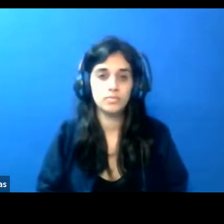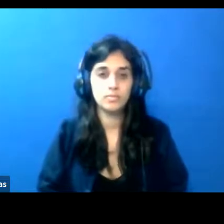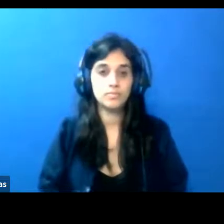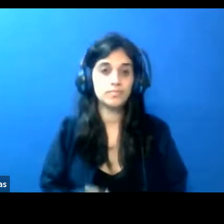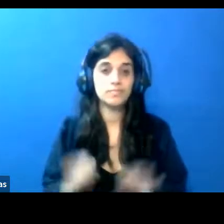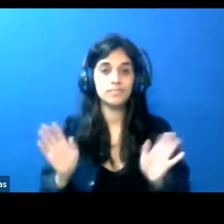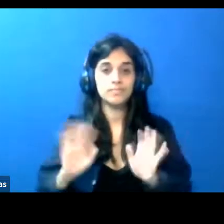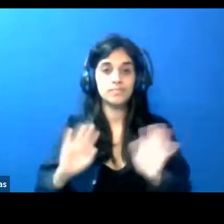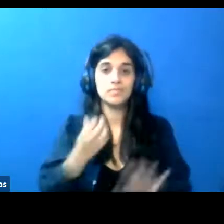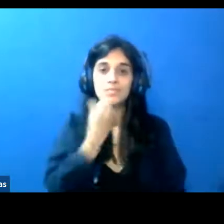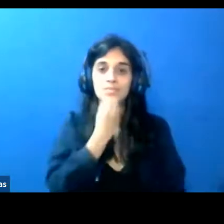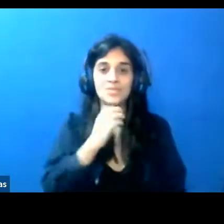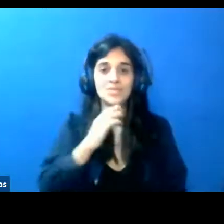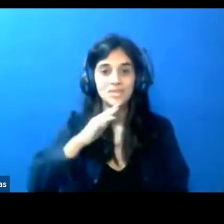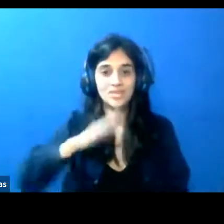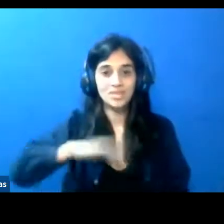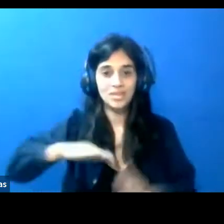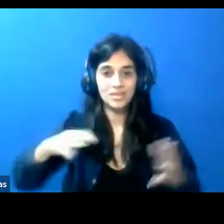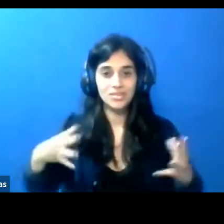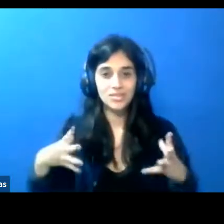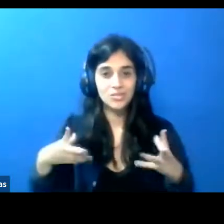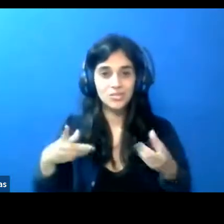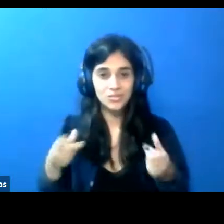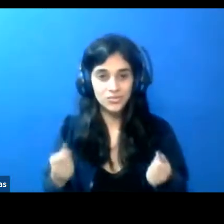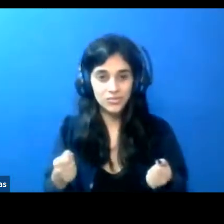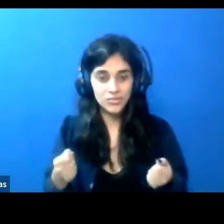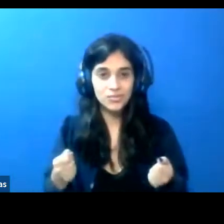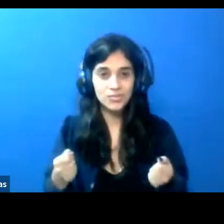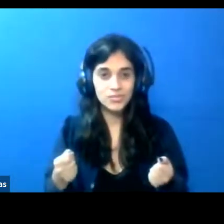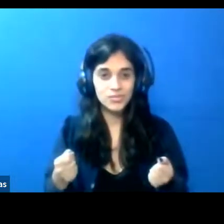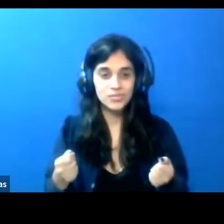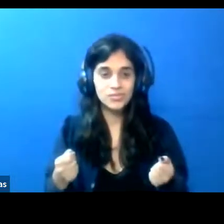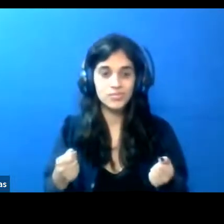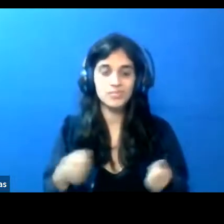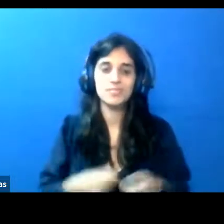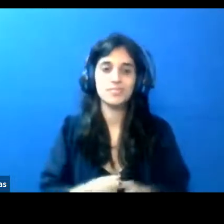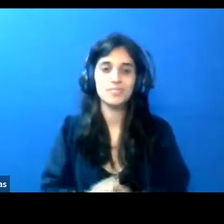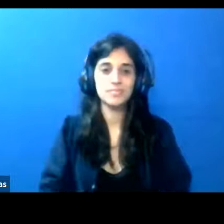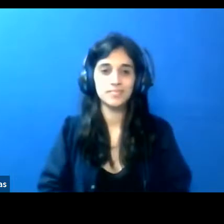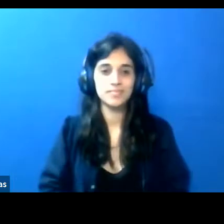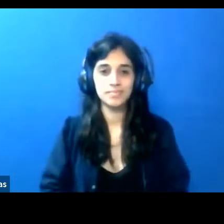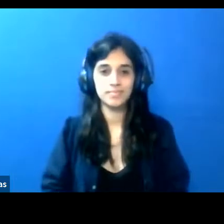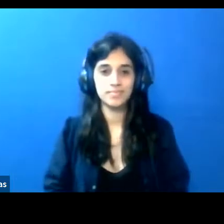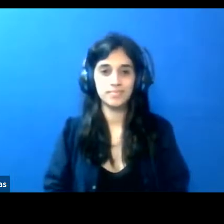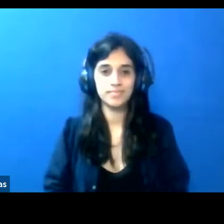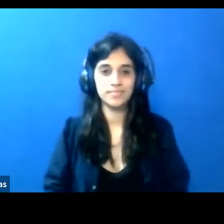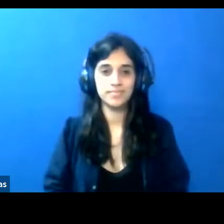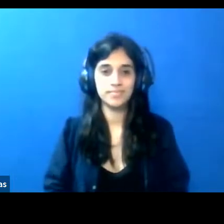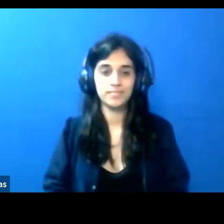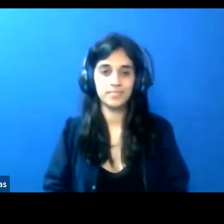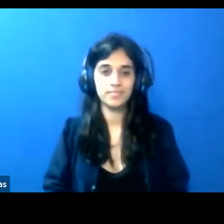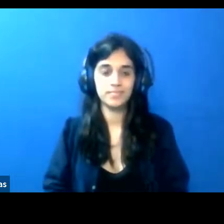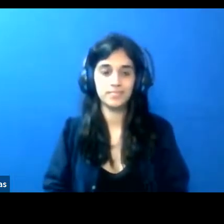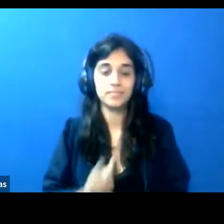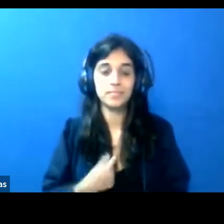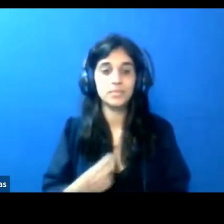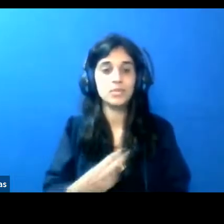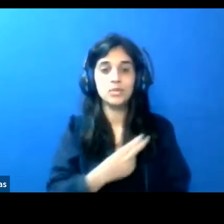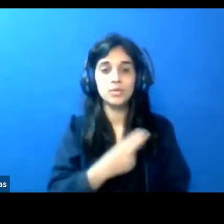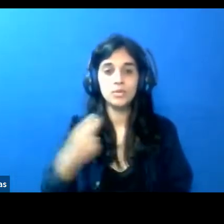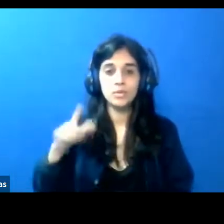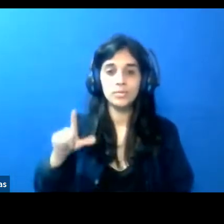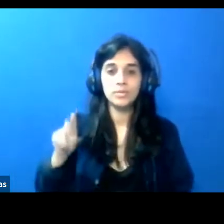Bom, boa tarde a todas, a todos e a todos. Eu sou Luciana de